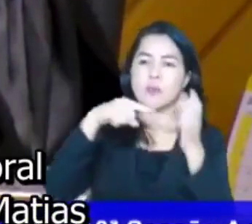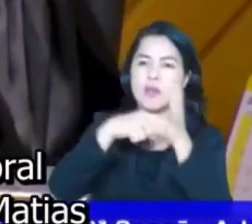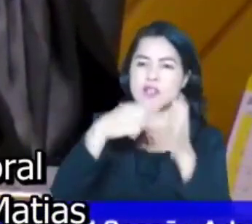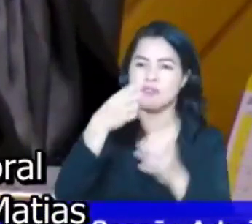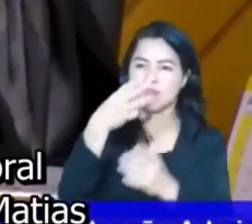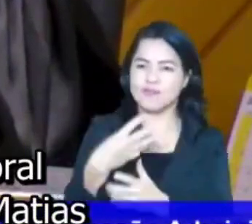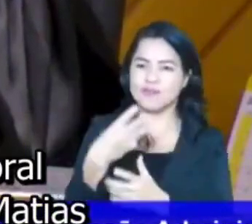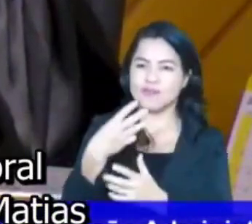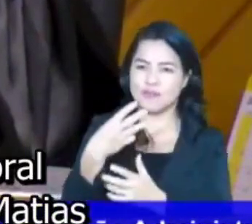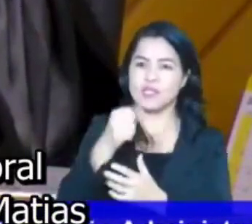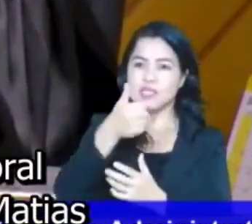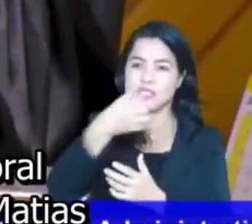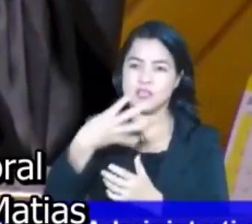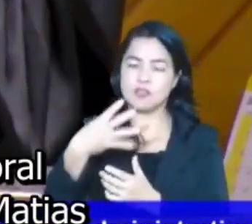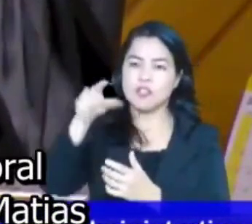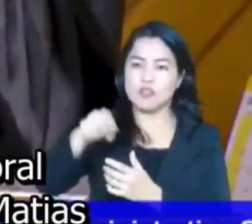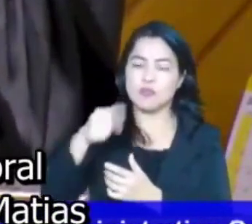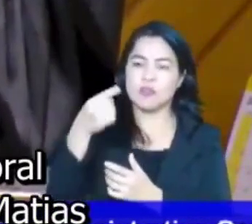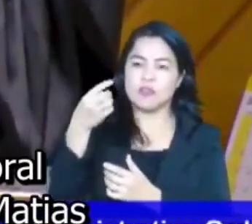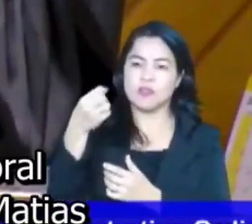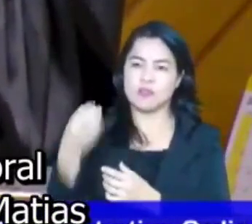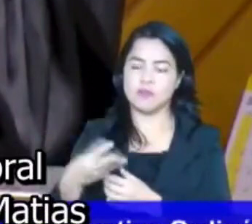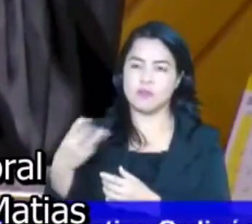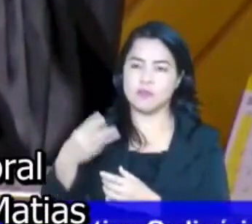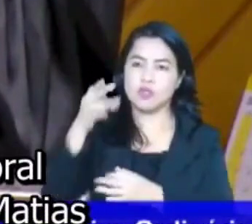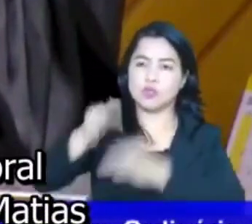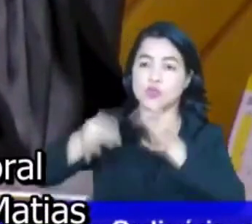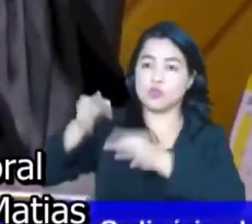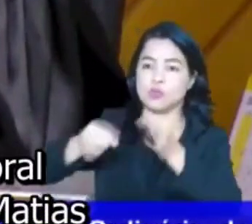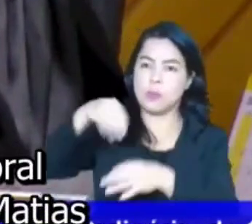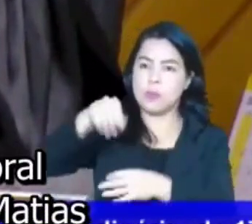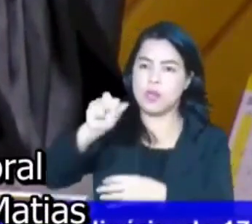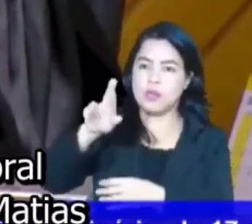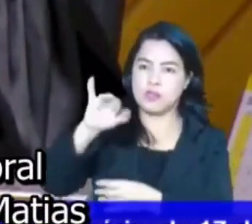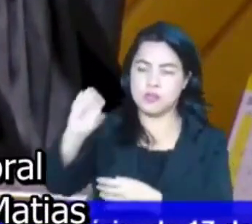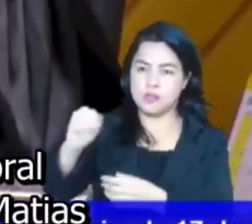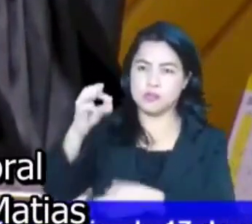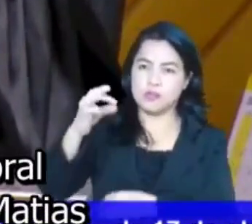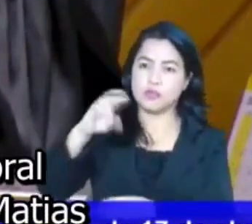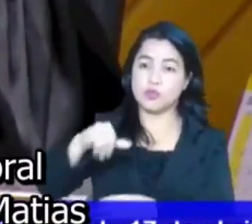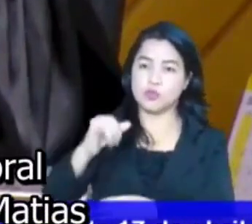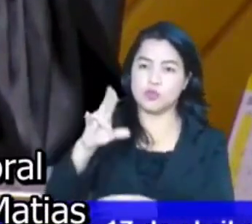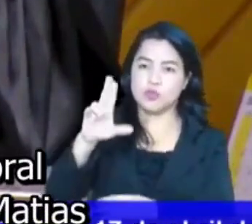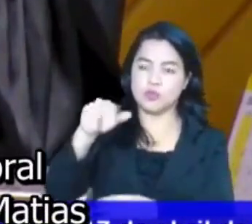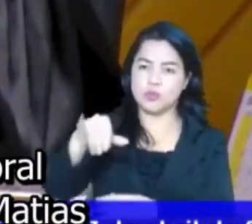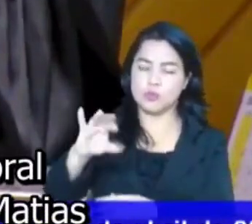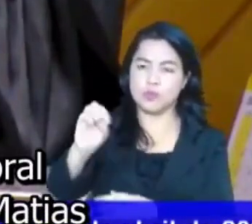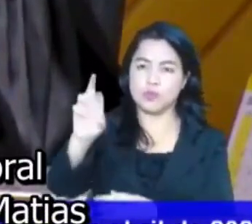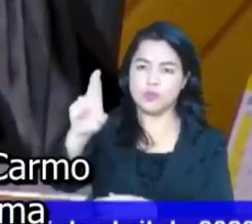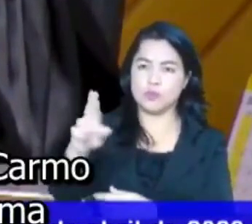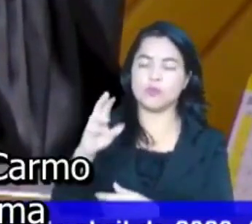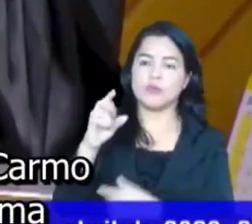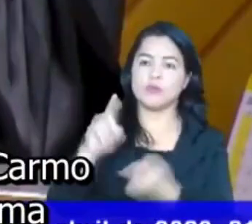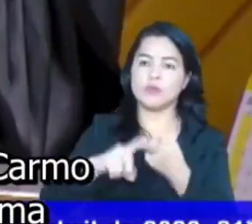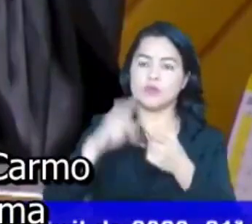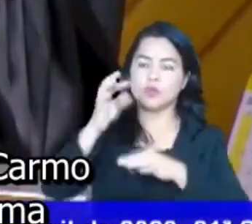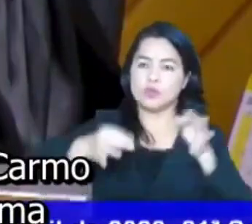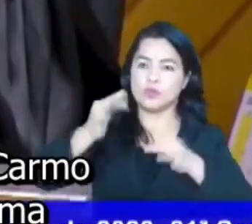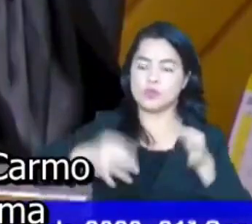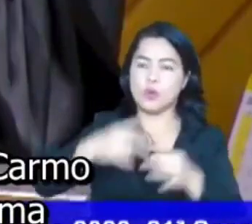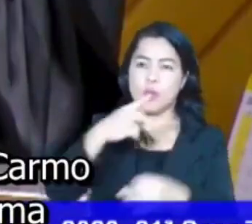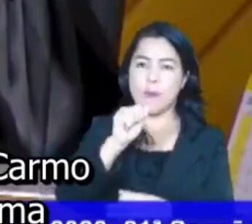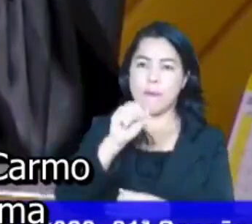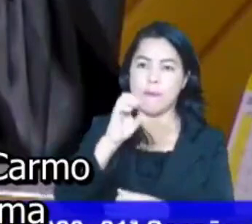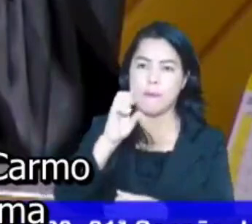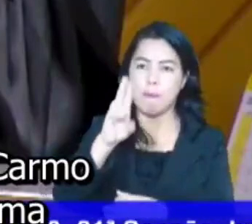3º do Código Eleitoral, pediu vista o juiz Mário Júnior, e aguardam os juízes Matias, Paulo